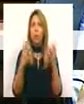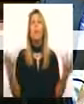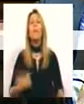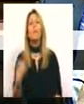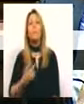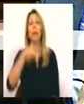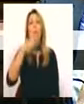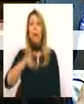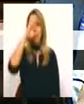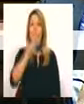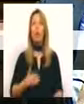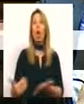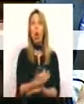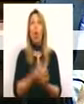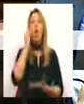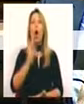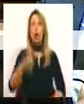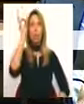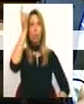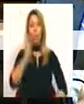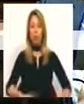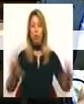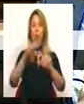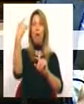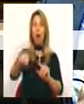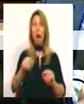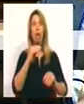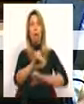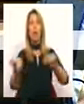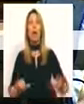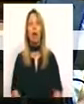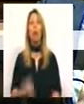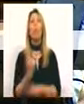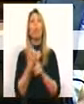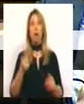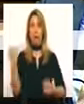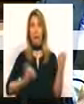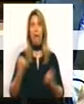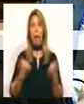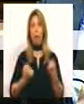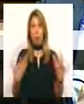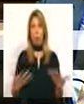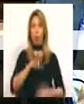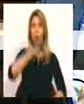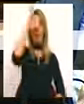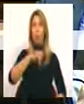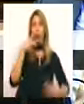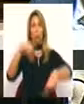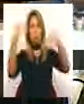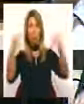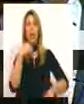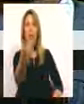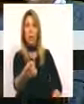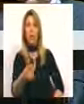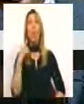ter novos para atuar no terreno, porque os carros que o Sr. Ministro já anunciou foram contratados o ano passado ao abrigo do PAOCUR. Não